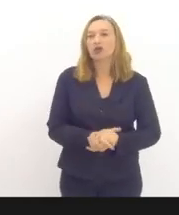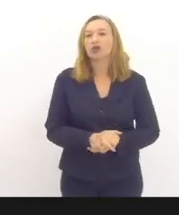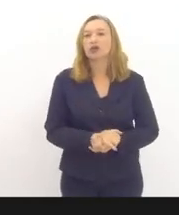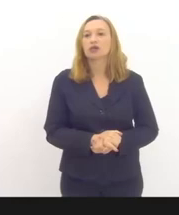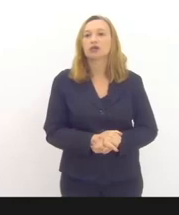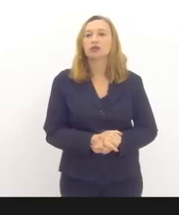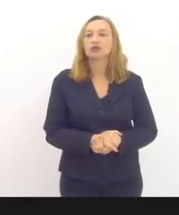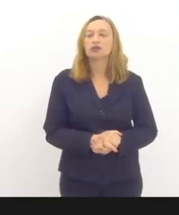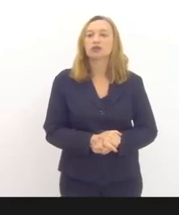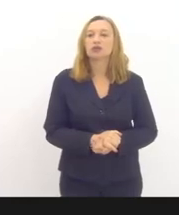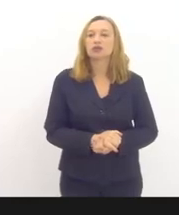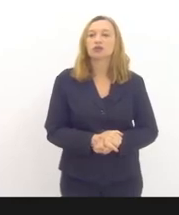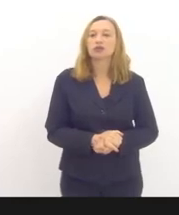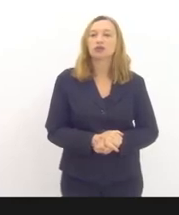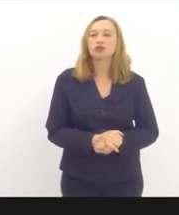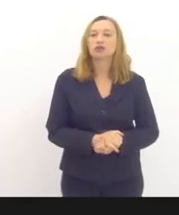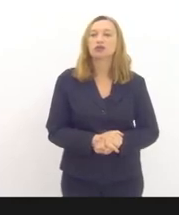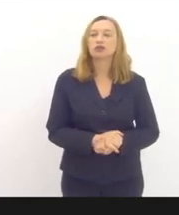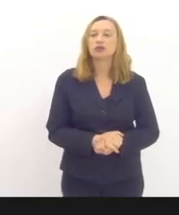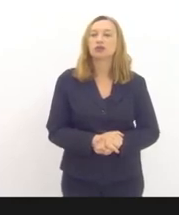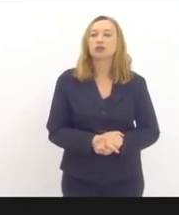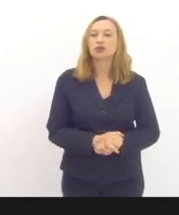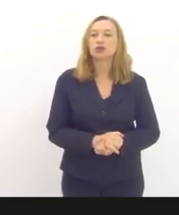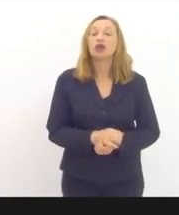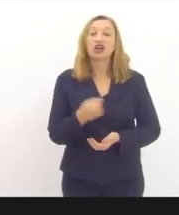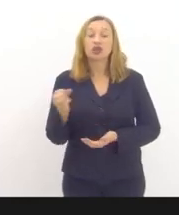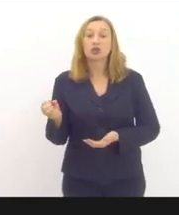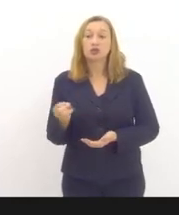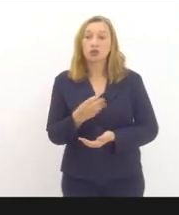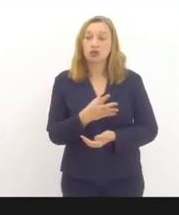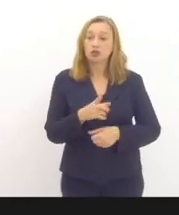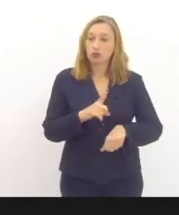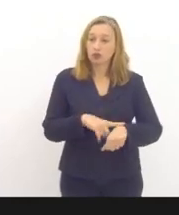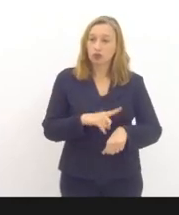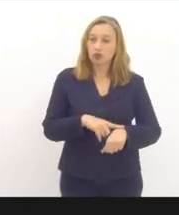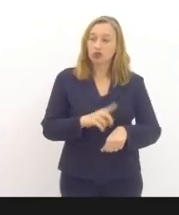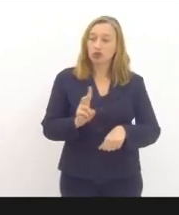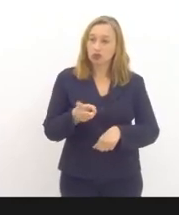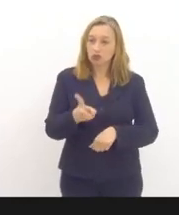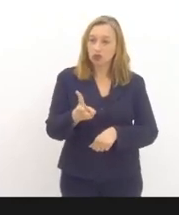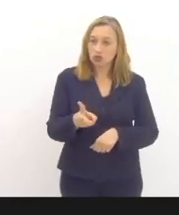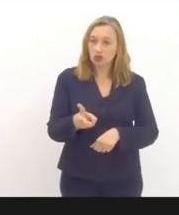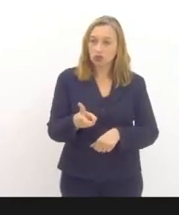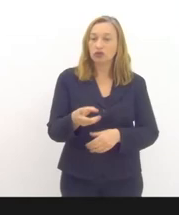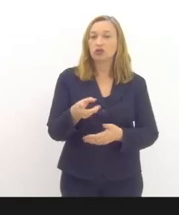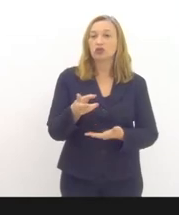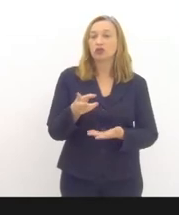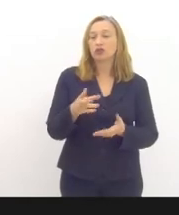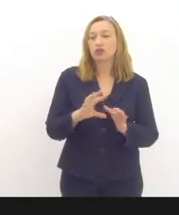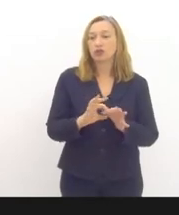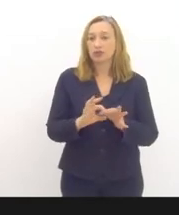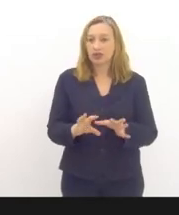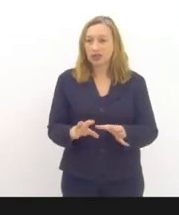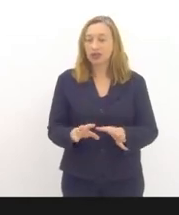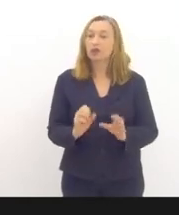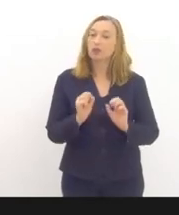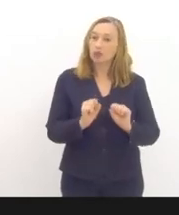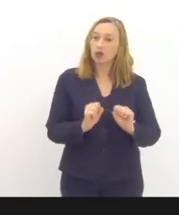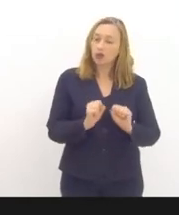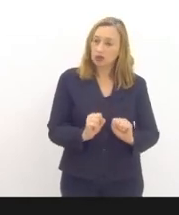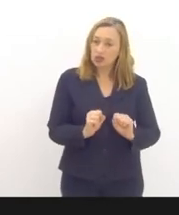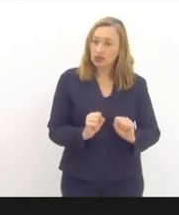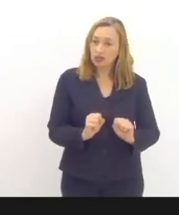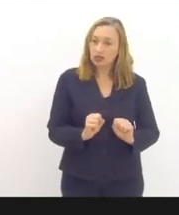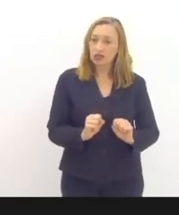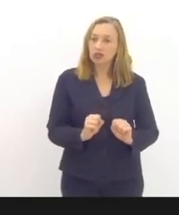passa a ser uma eletiva nessa matriz nova, ele continua com caráter optativo para que a gente possa ter a